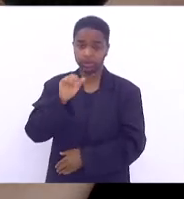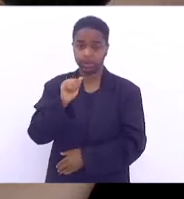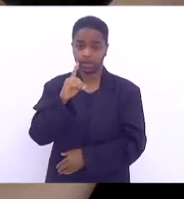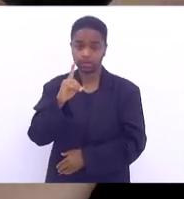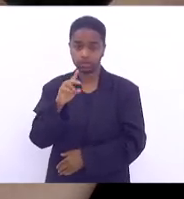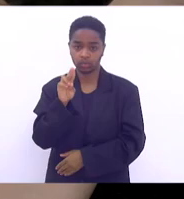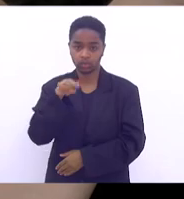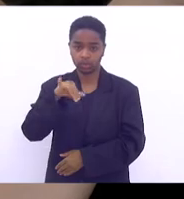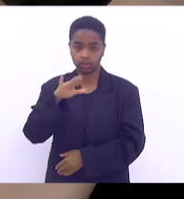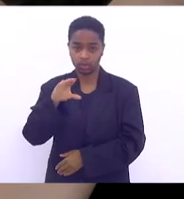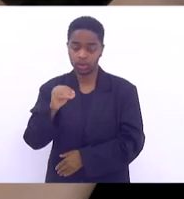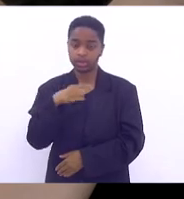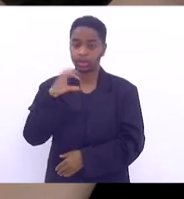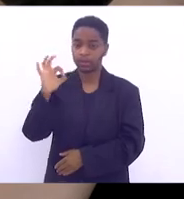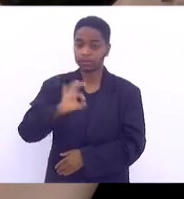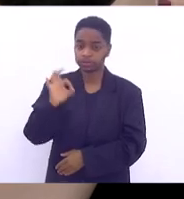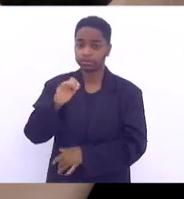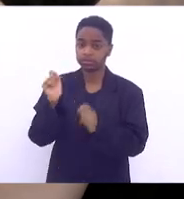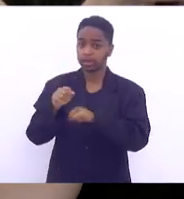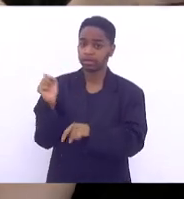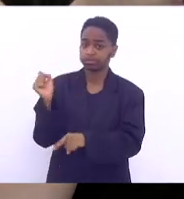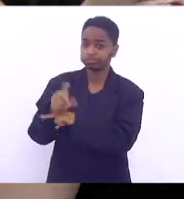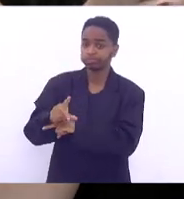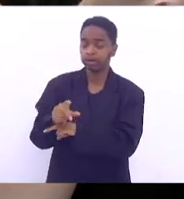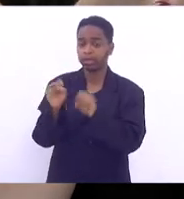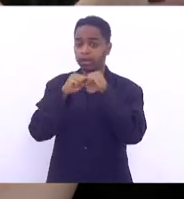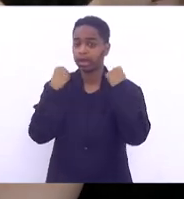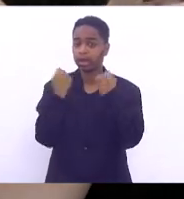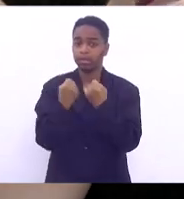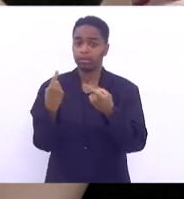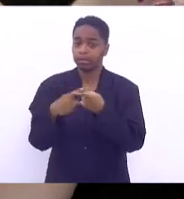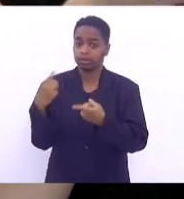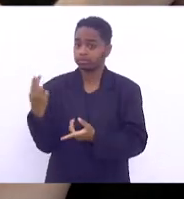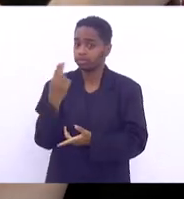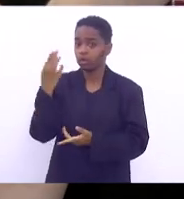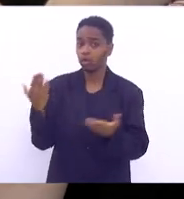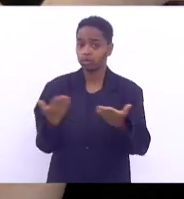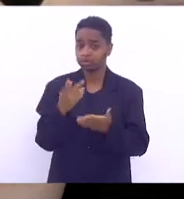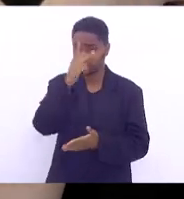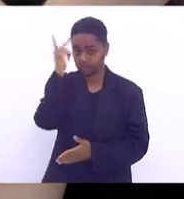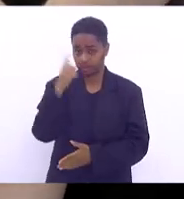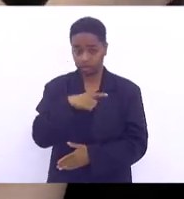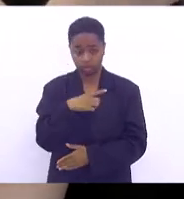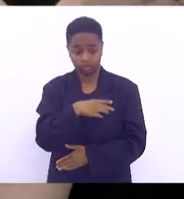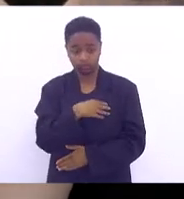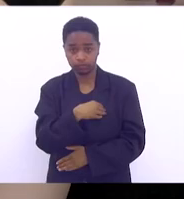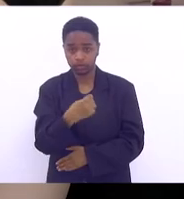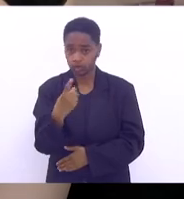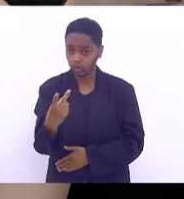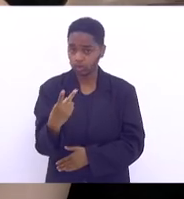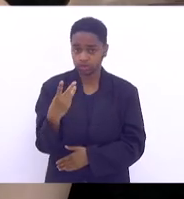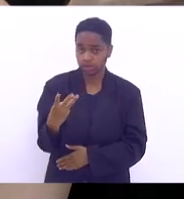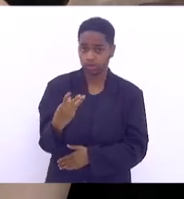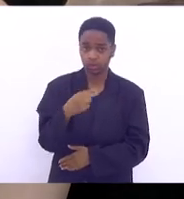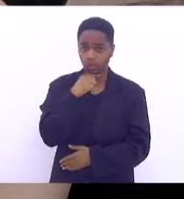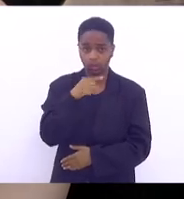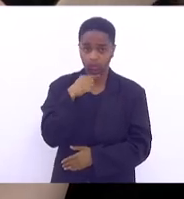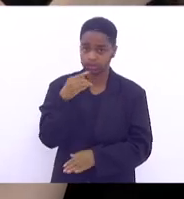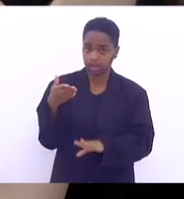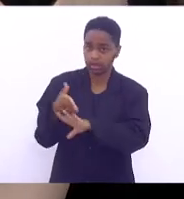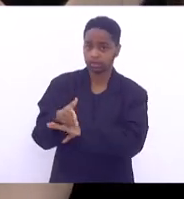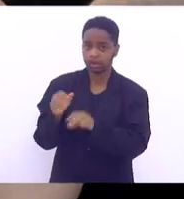percentual pequenininho para ir no Maracanã, porque não é possível. Hoje, o cidadão comum que tem 2, 3 filhos não consegue levar seu filho no Maracanã.